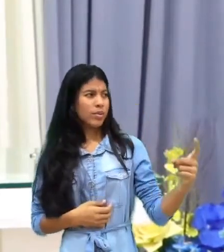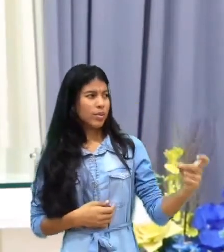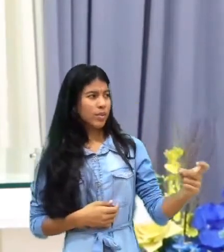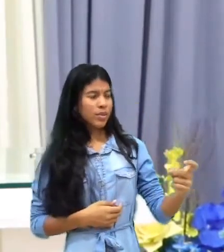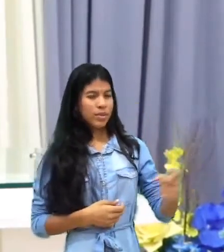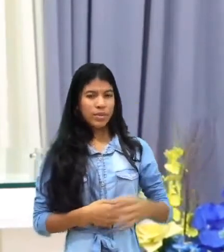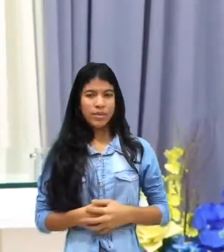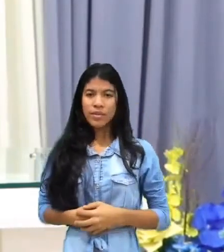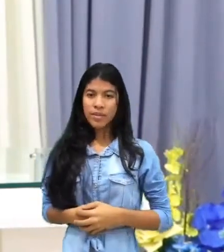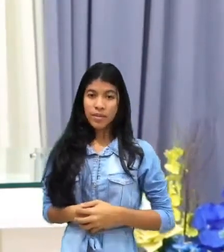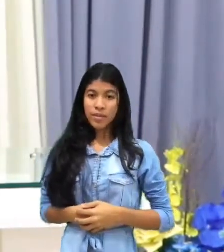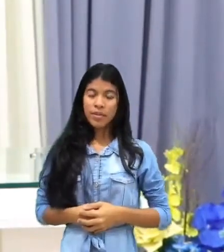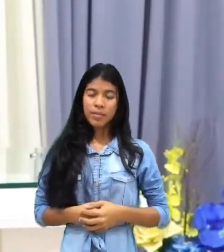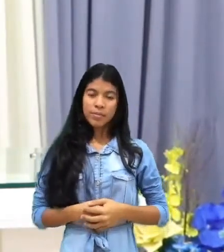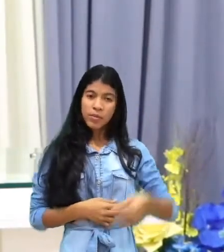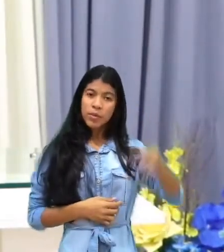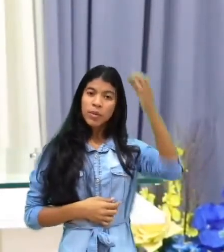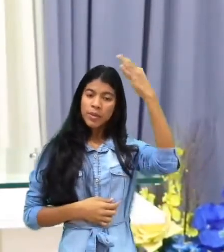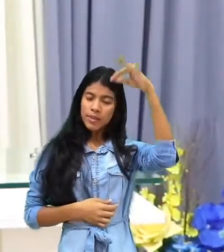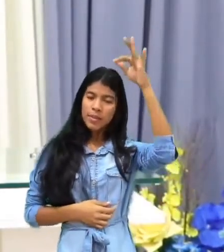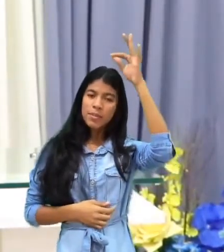movimento espiritual